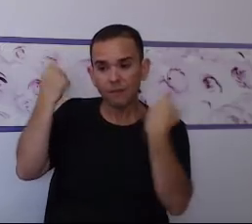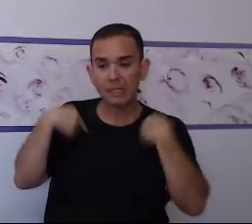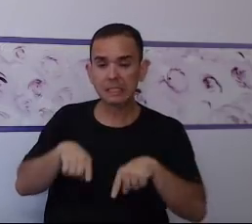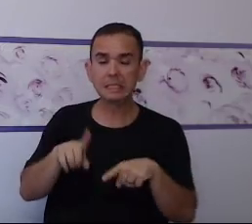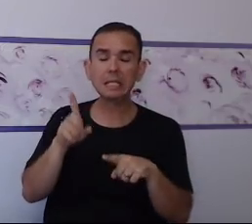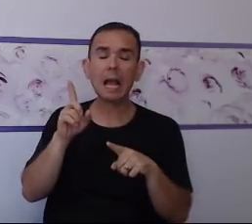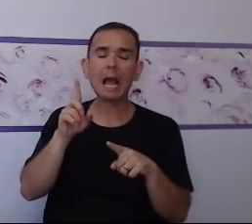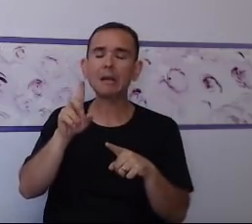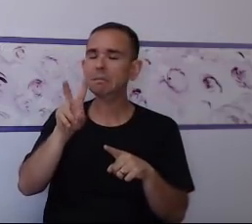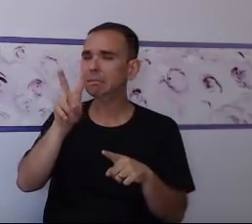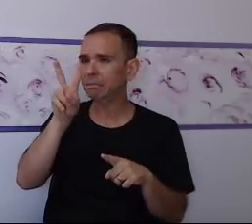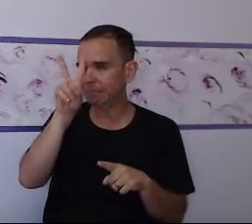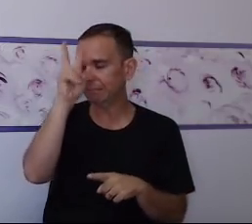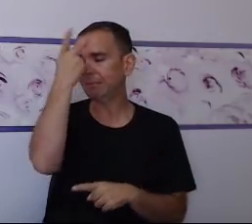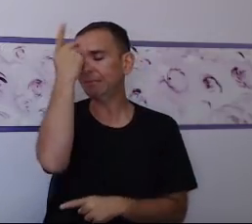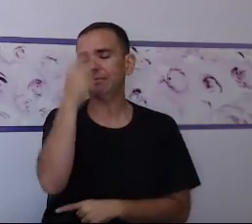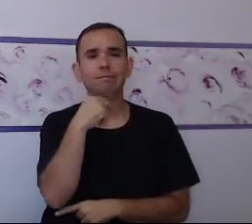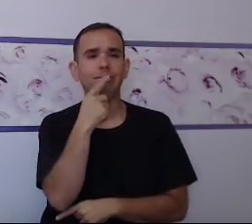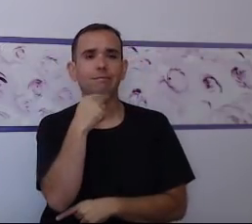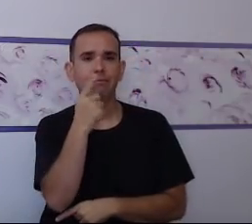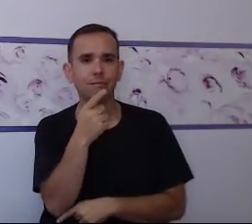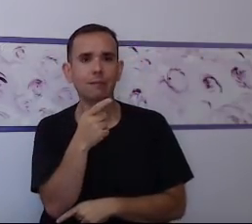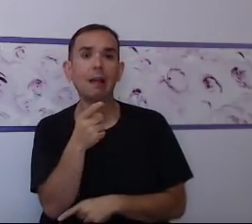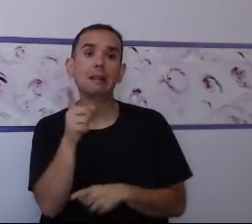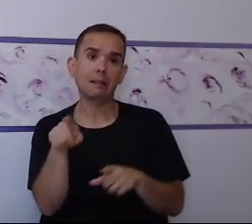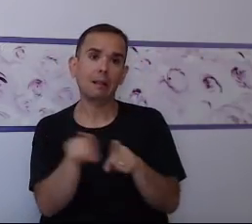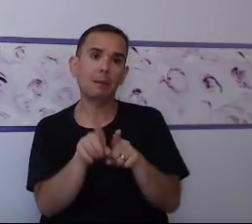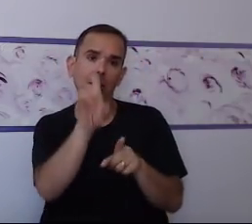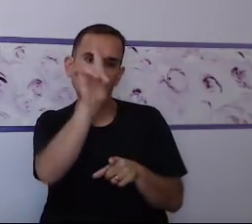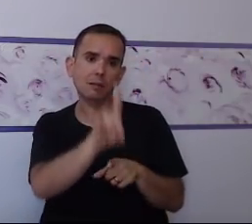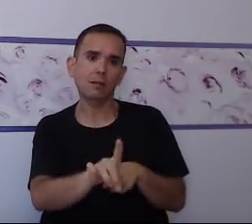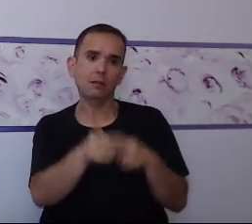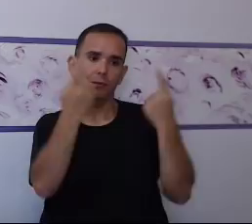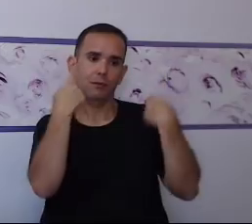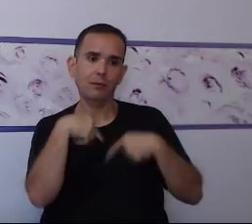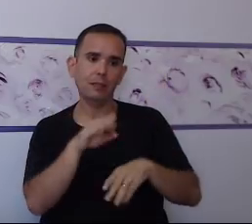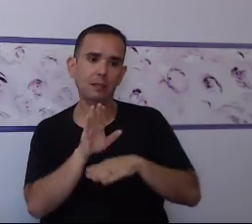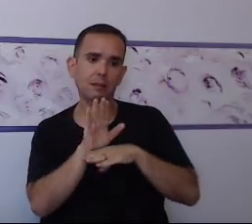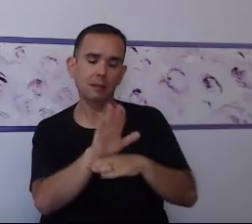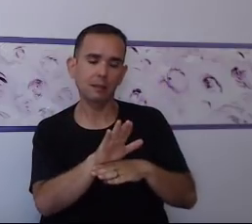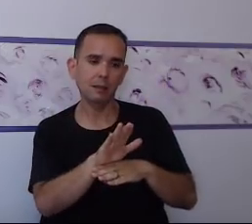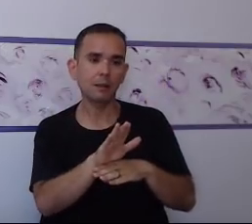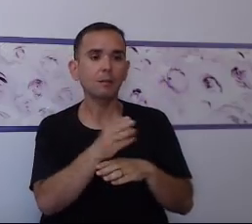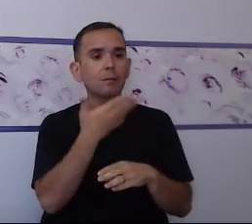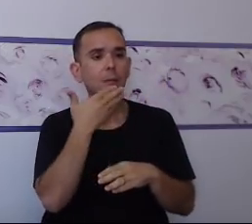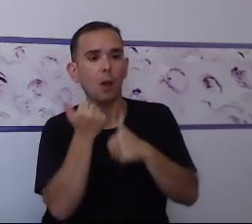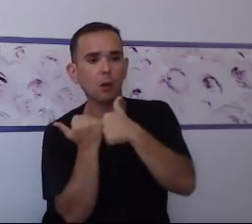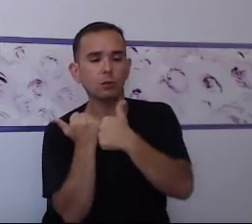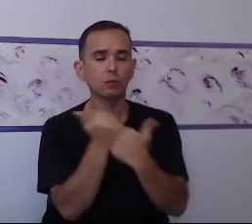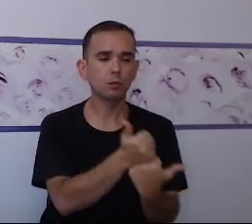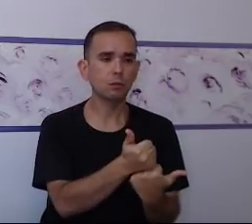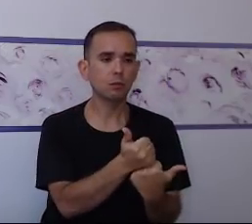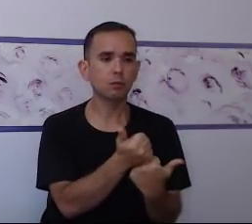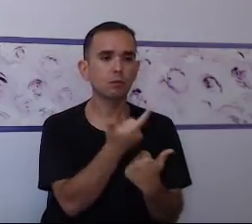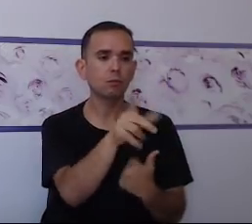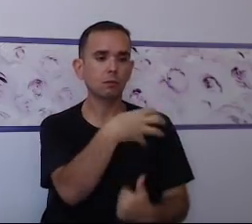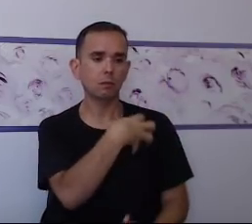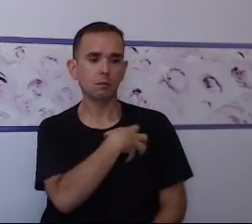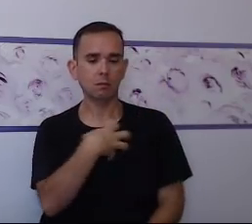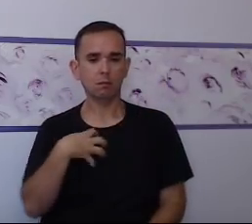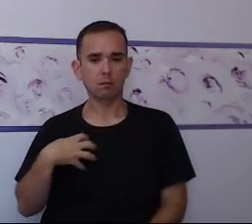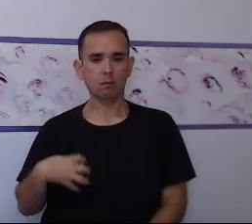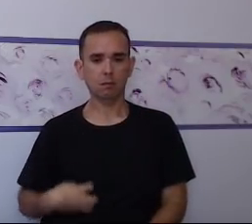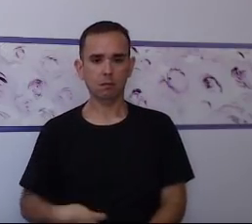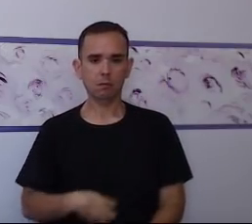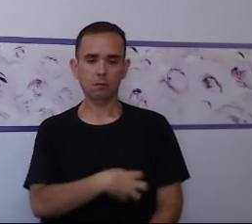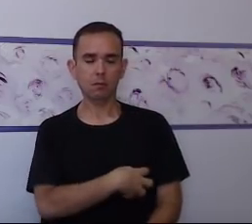Então, também temos a deficiência física compensável, que a permite a melhora e a substituição de órgão